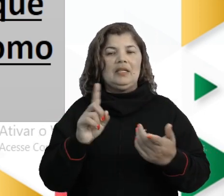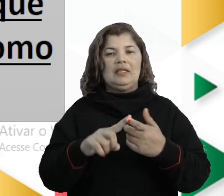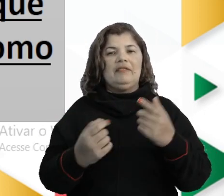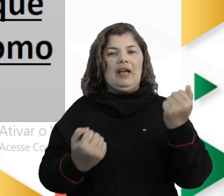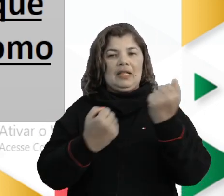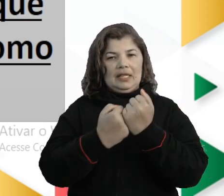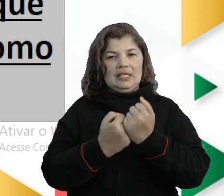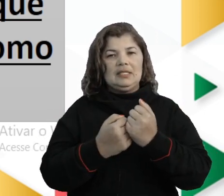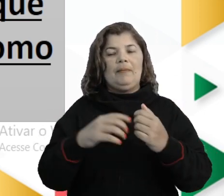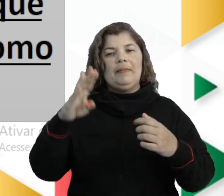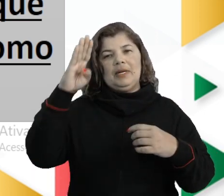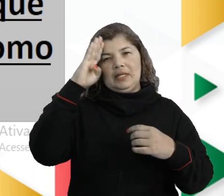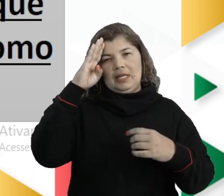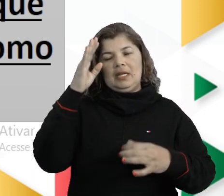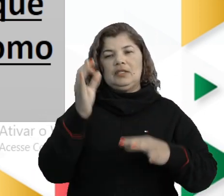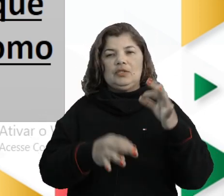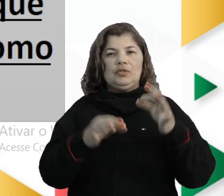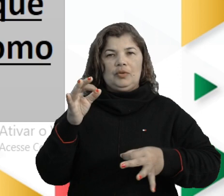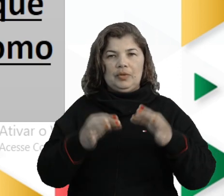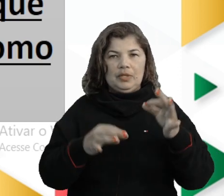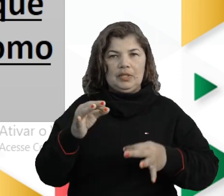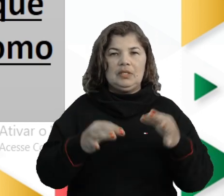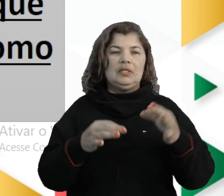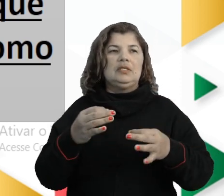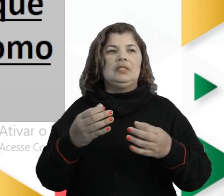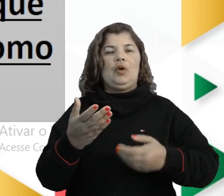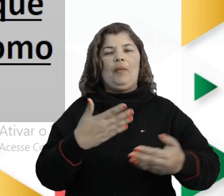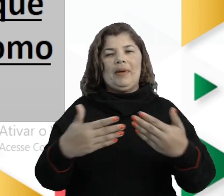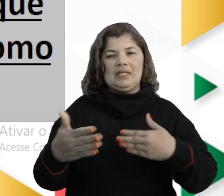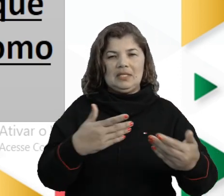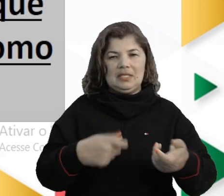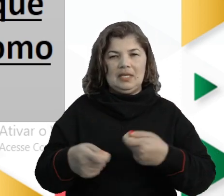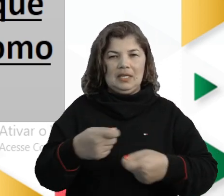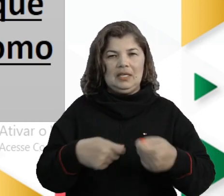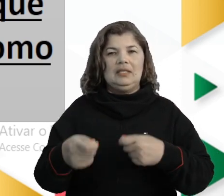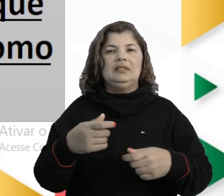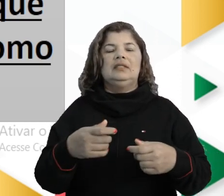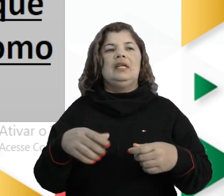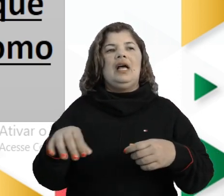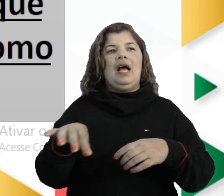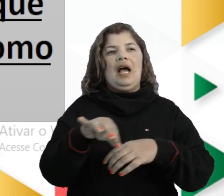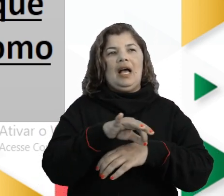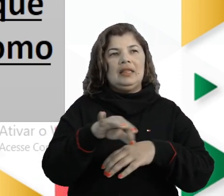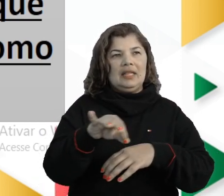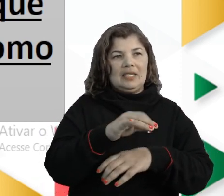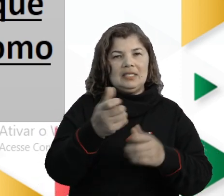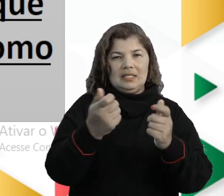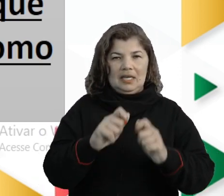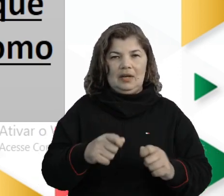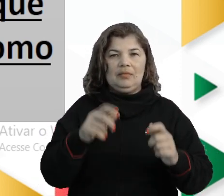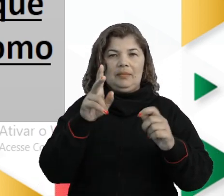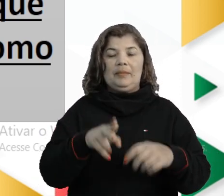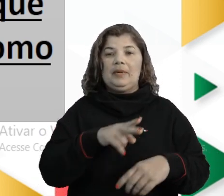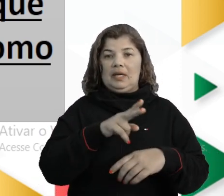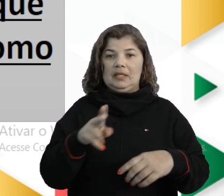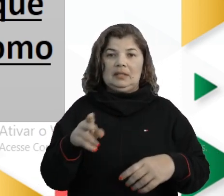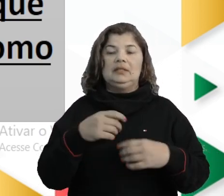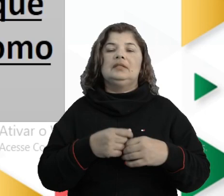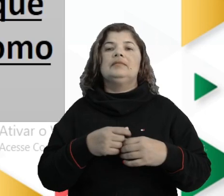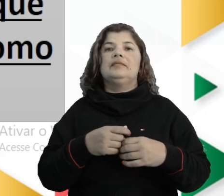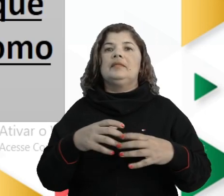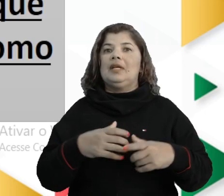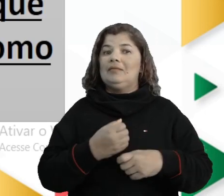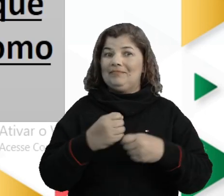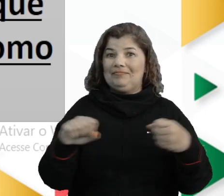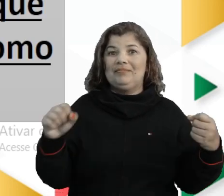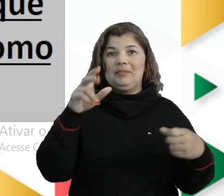de militares, olha aí, juízes, pequenos comerciantes, olha os artesãos também, e padres. A grande adesão de padres